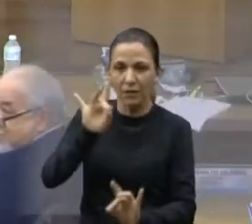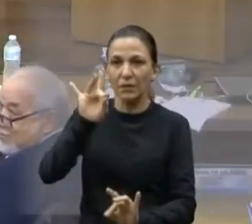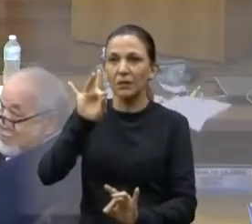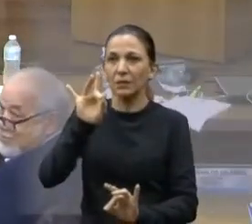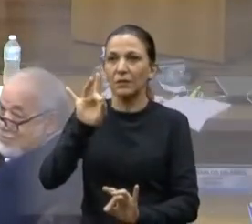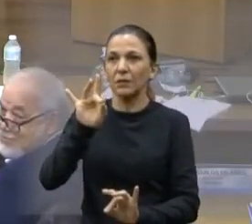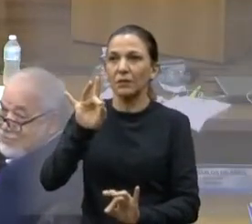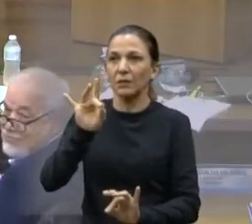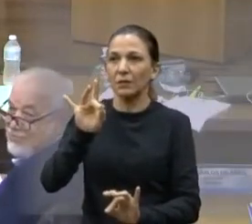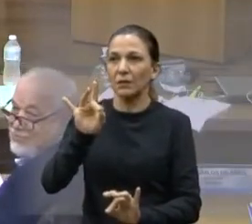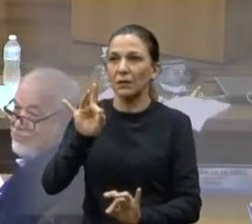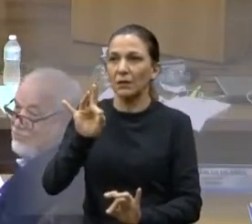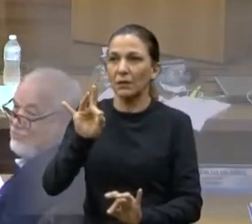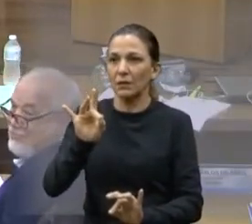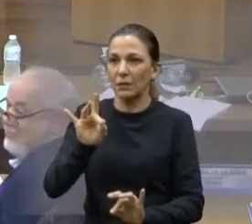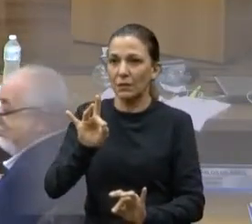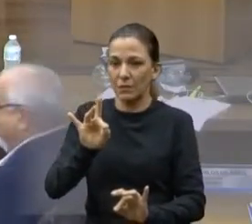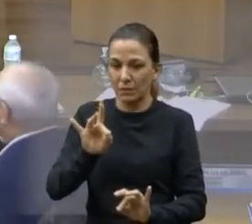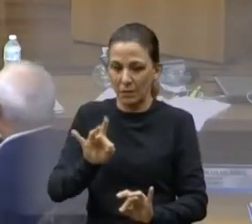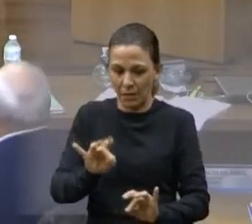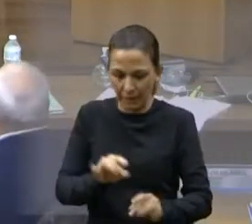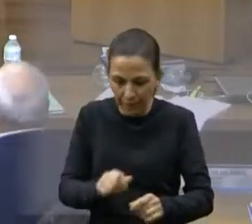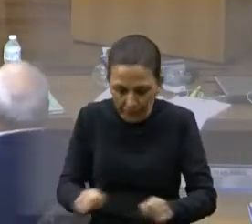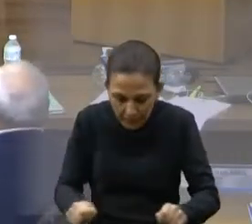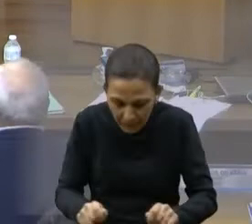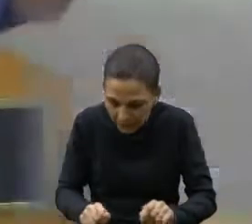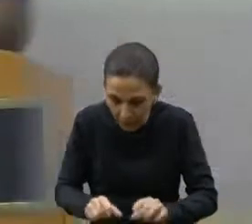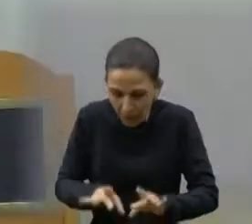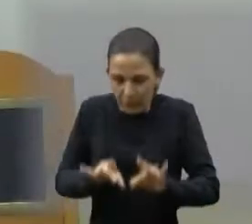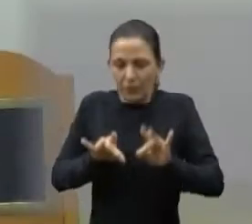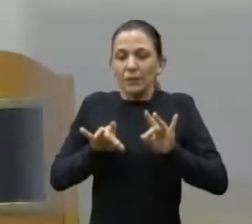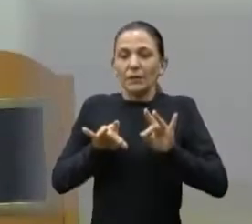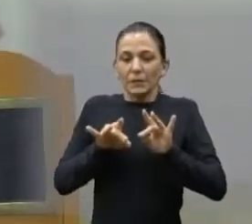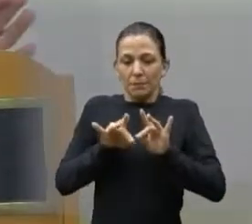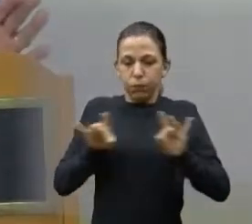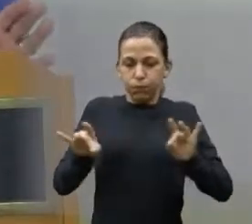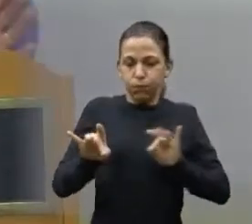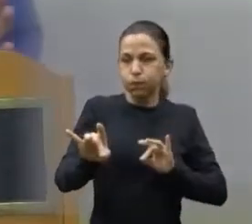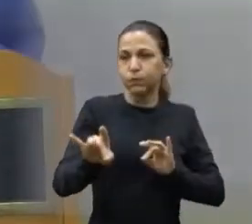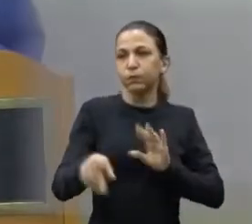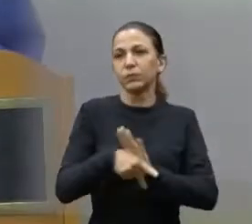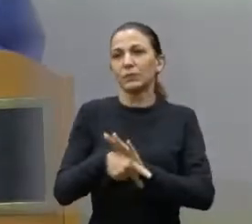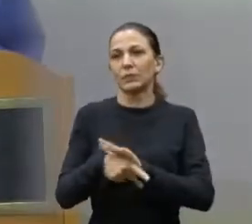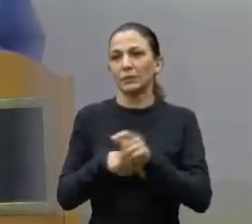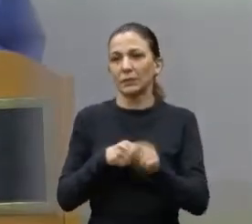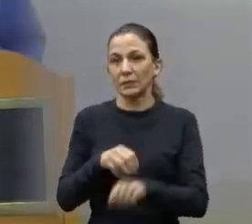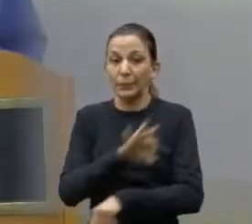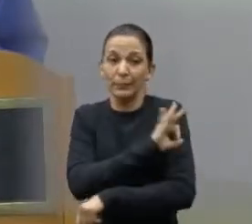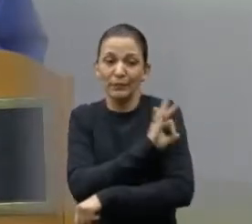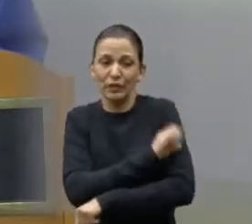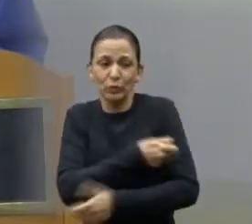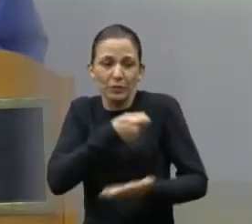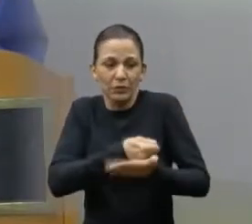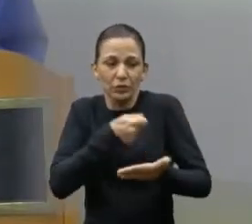nem abaixa para medir então do outro mede e se mede e passa o relatório para a Prefeitura Presidente